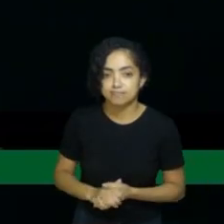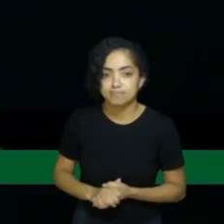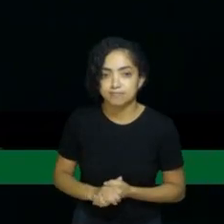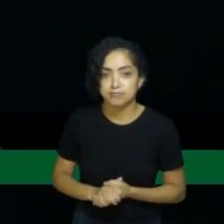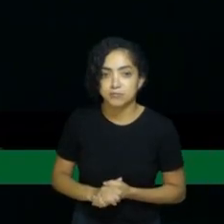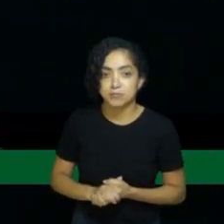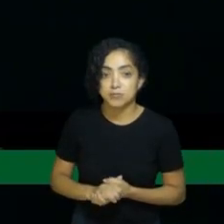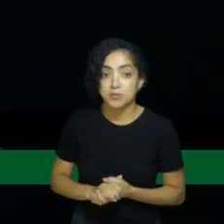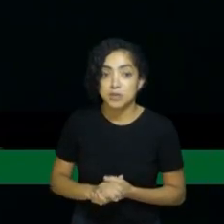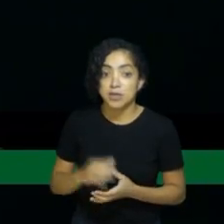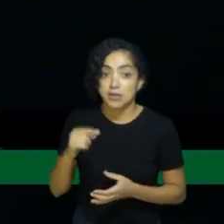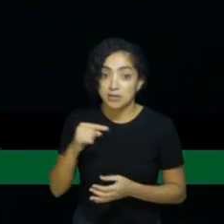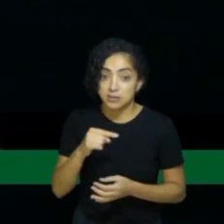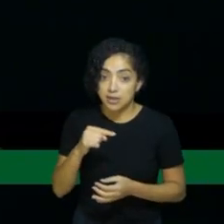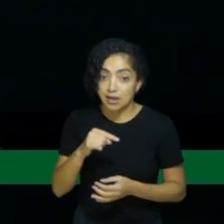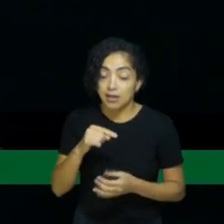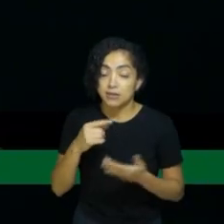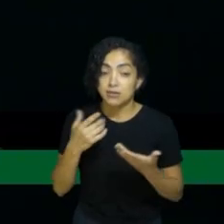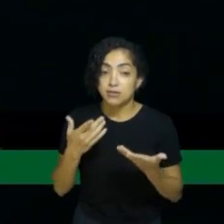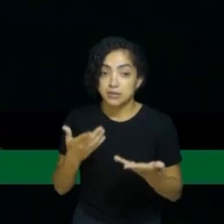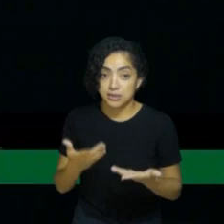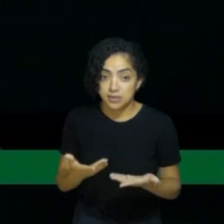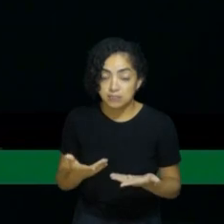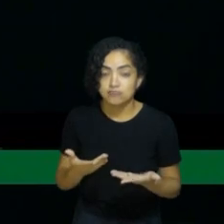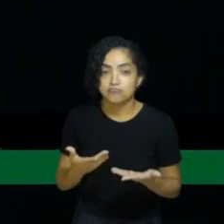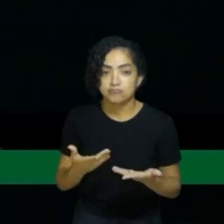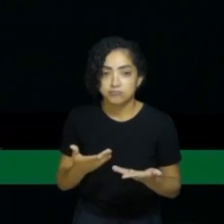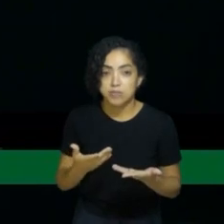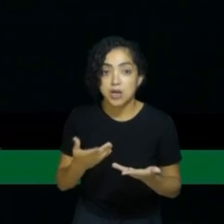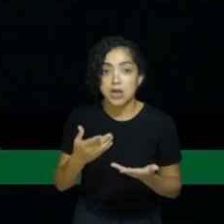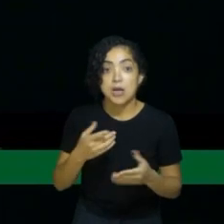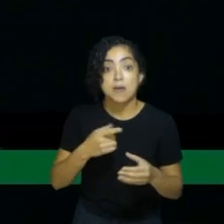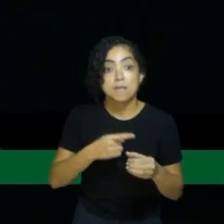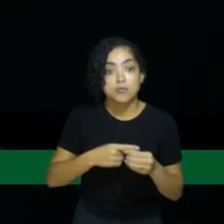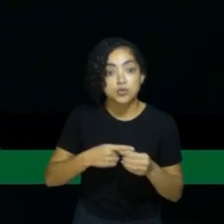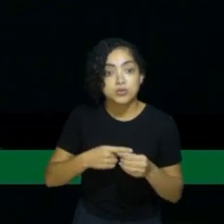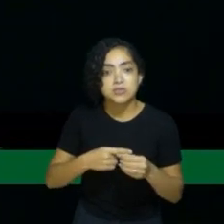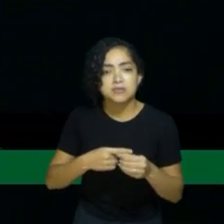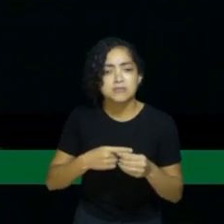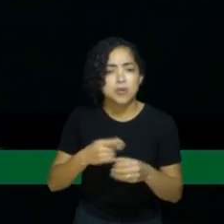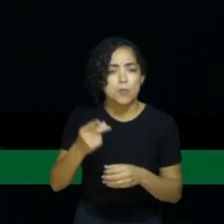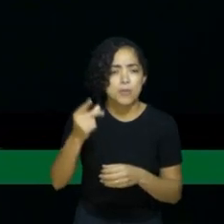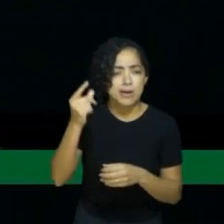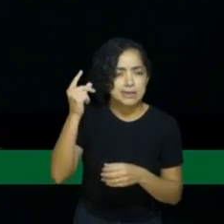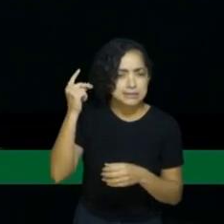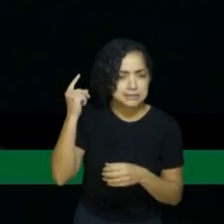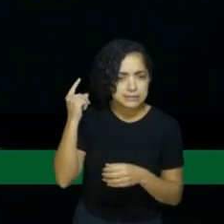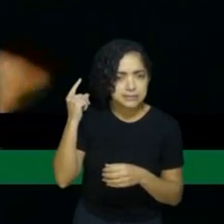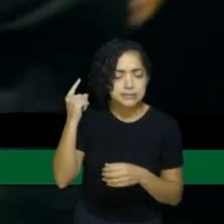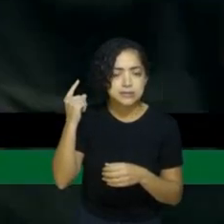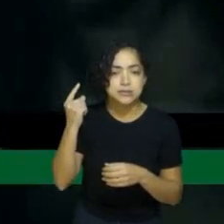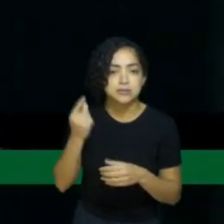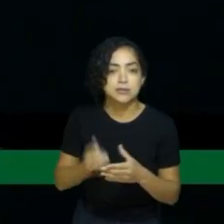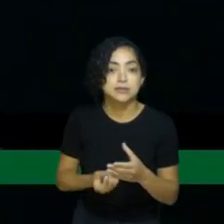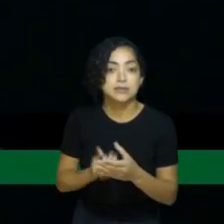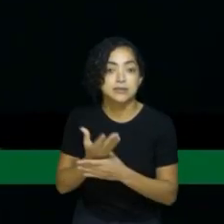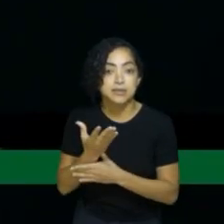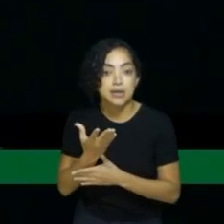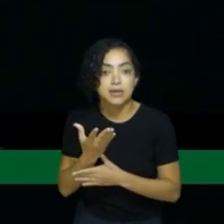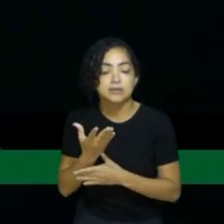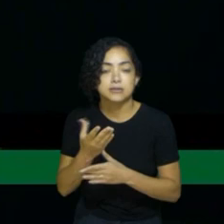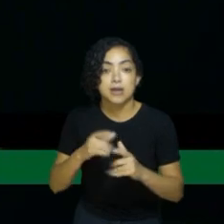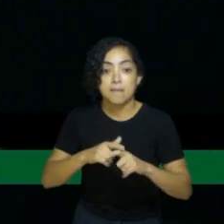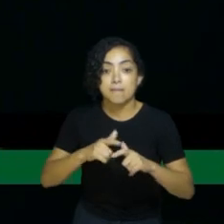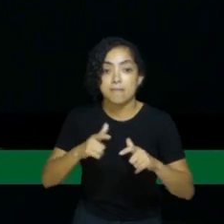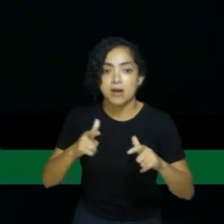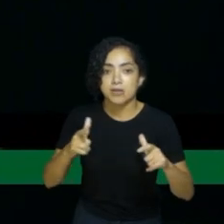Rede Feminina de Blumenau é a rede municipal mais antiga do estado de Santa Catarina e a maior